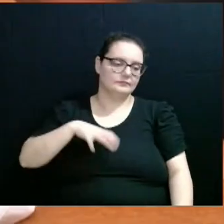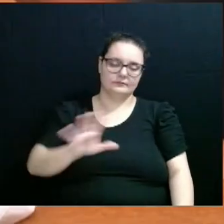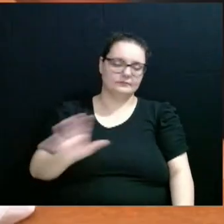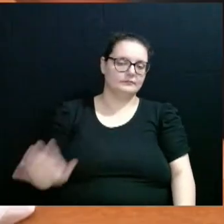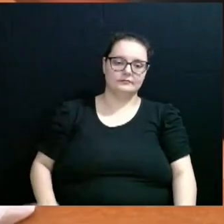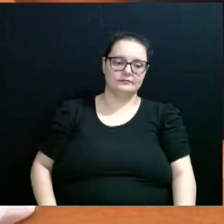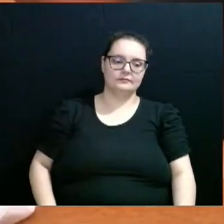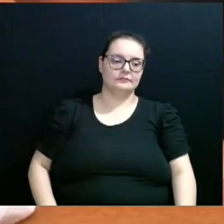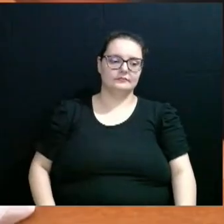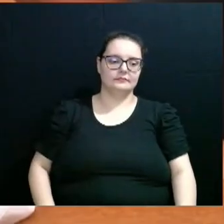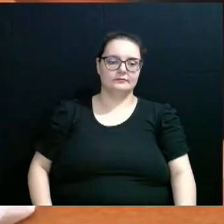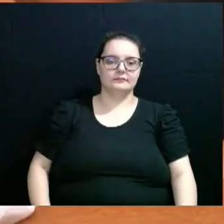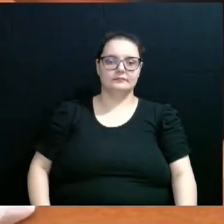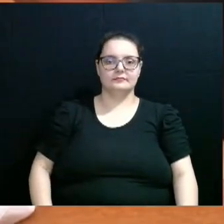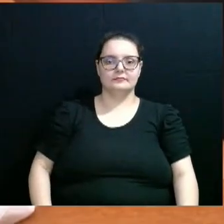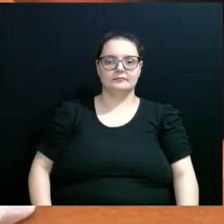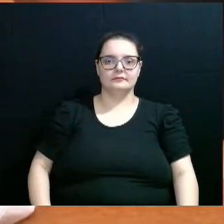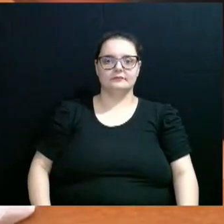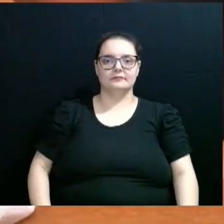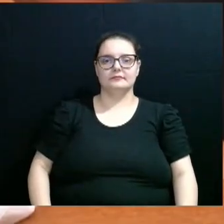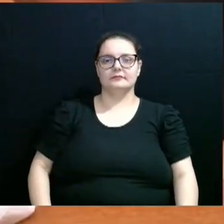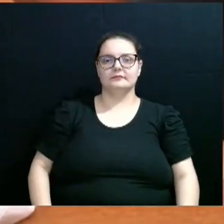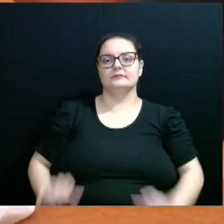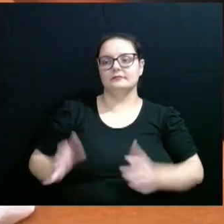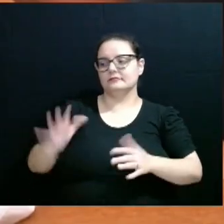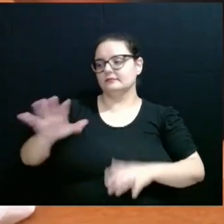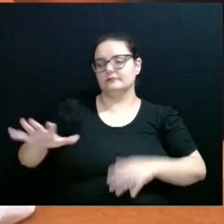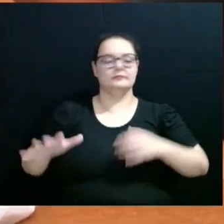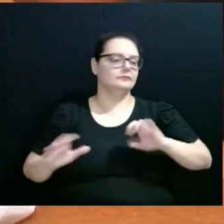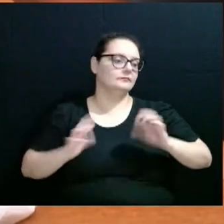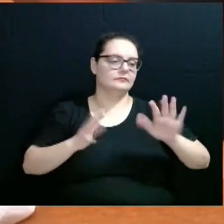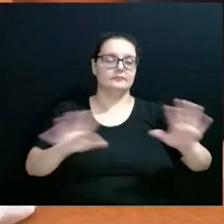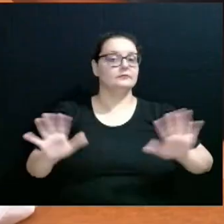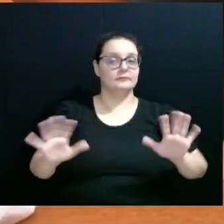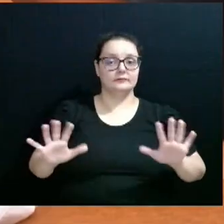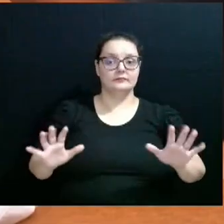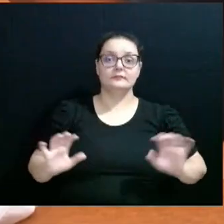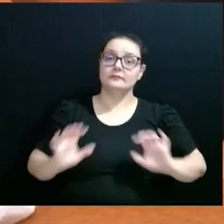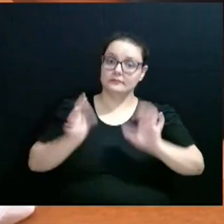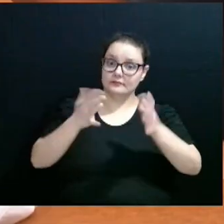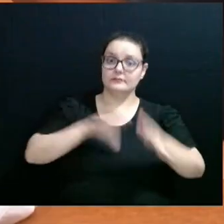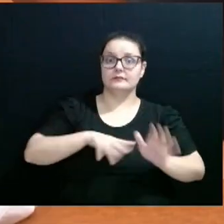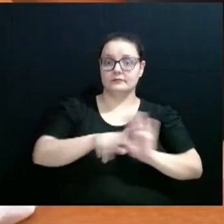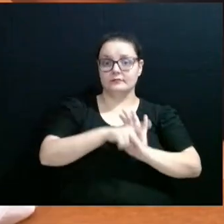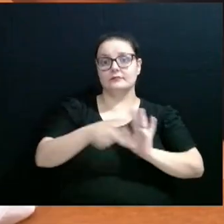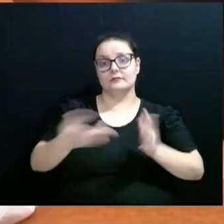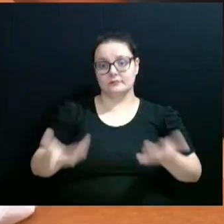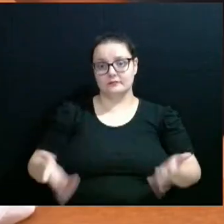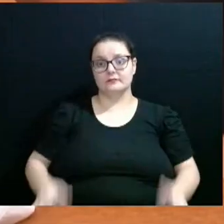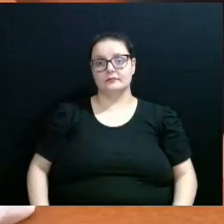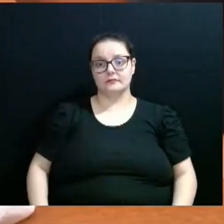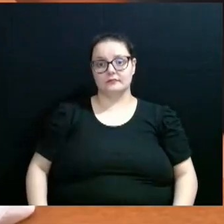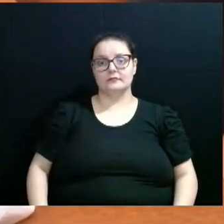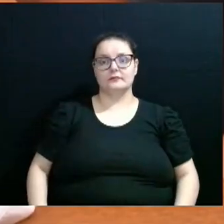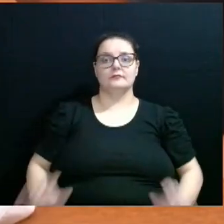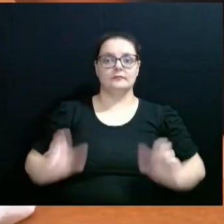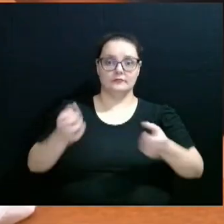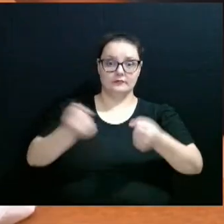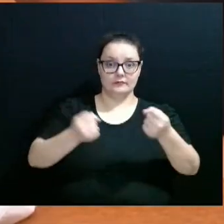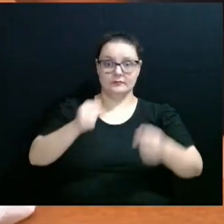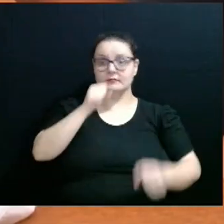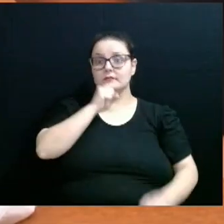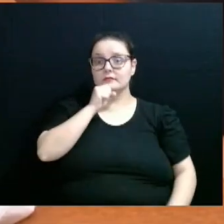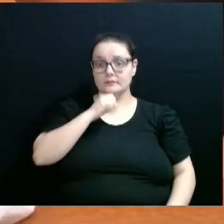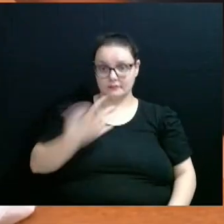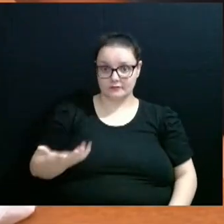aqui questão, o evento é de fulano, o evento é de Bertano. Não, o evento é da cidade, o evento é de carro antigo, o evento é